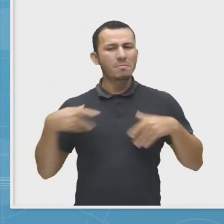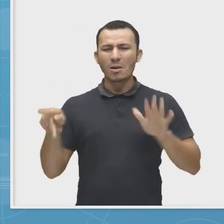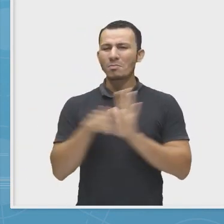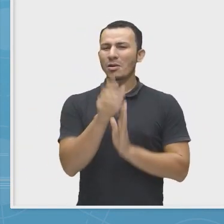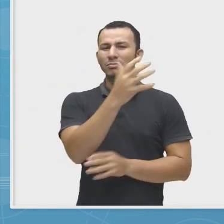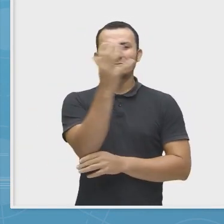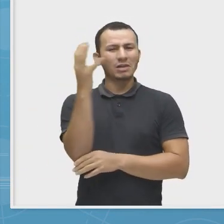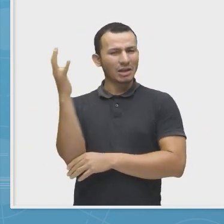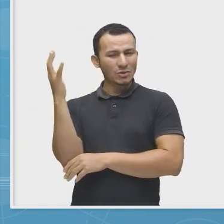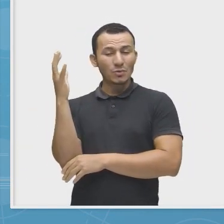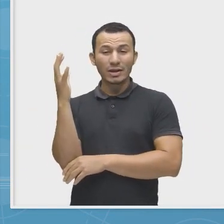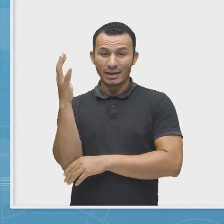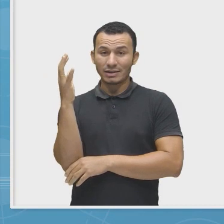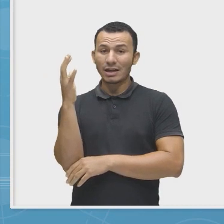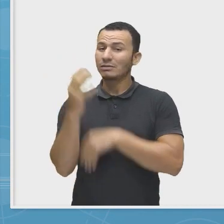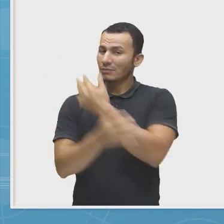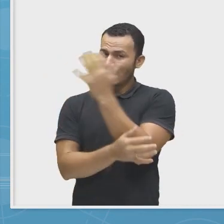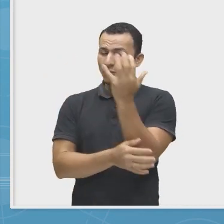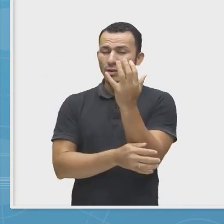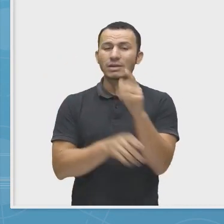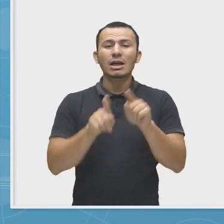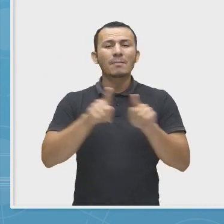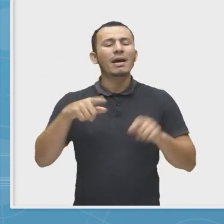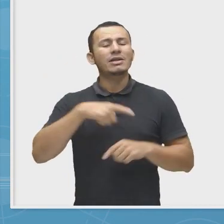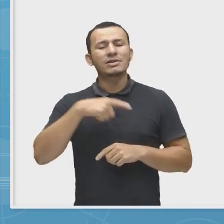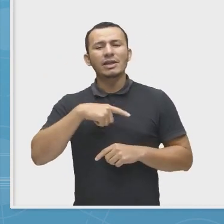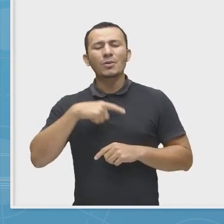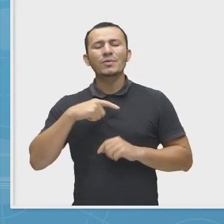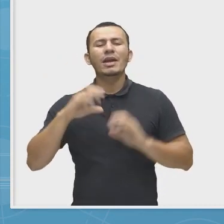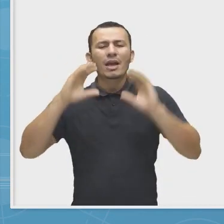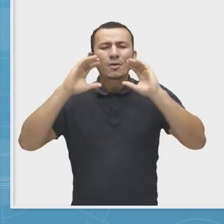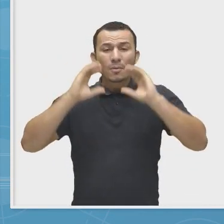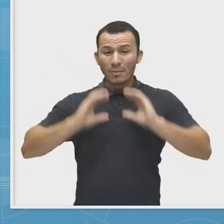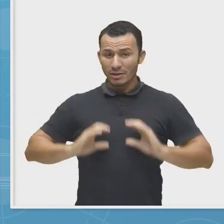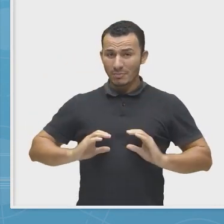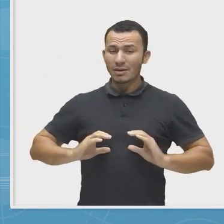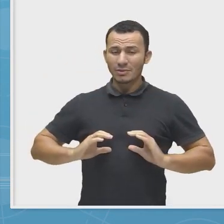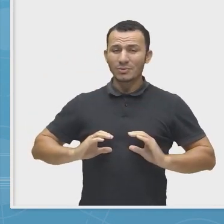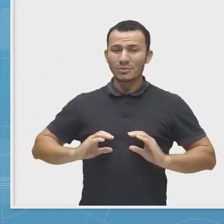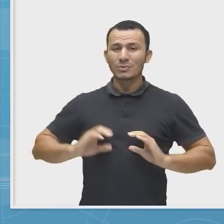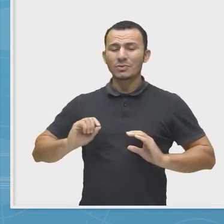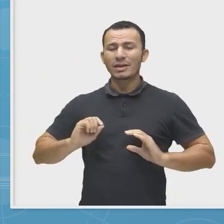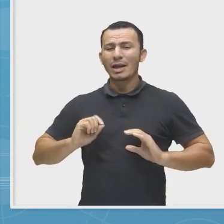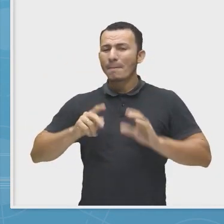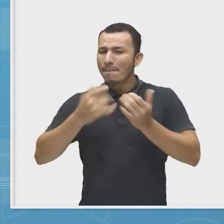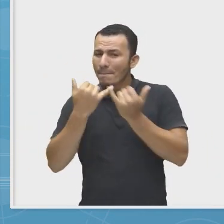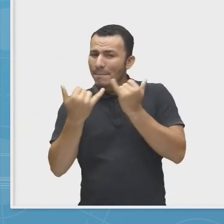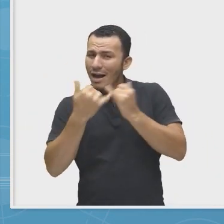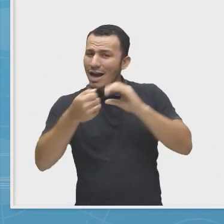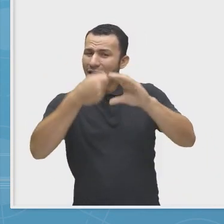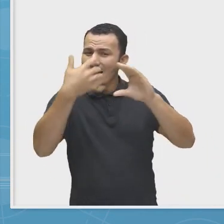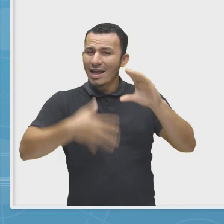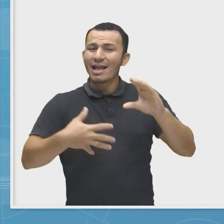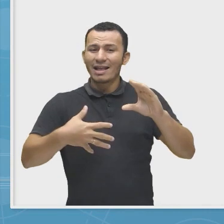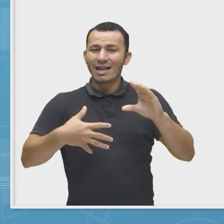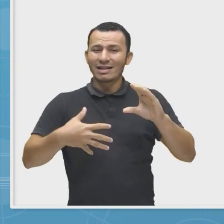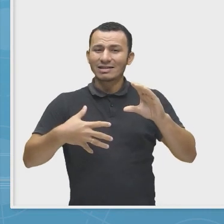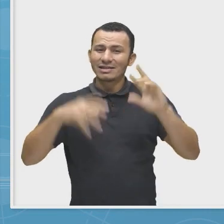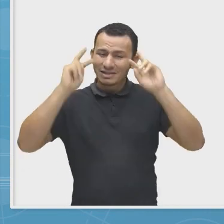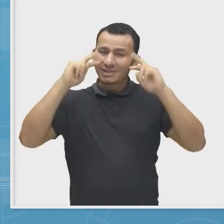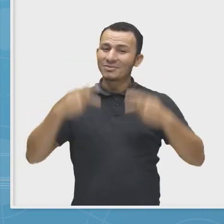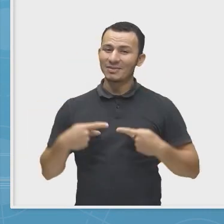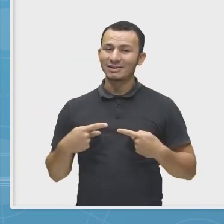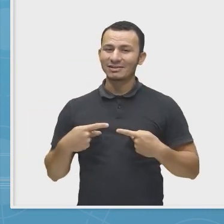assumem comportamentos, animais que assumem comportamentos, características de